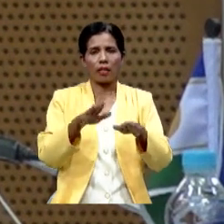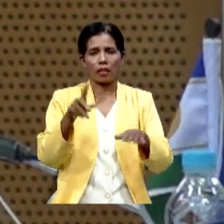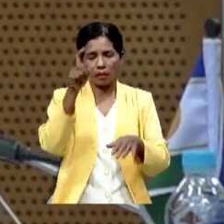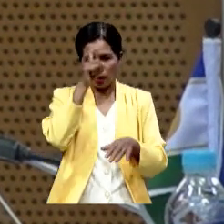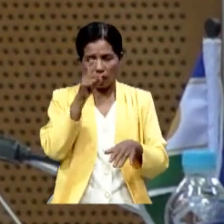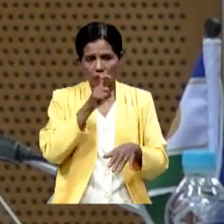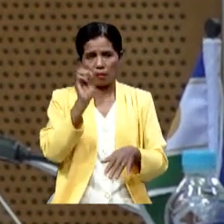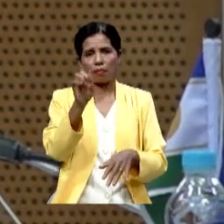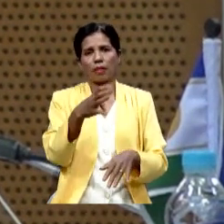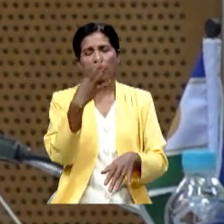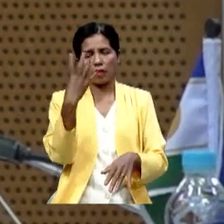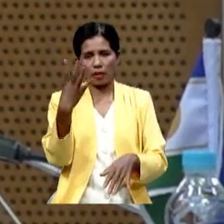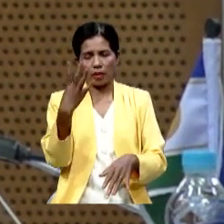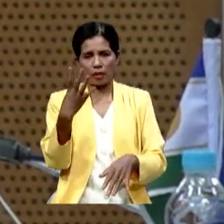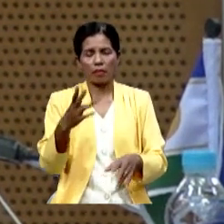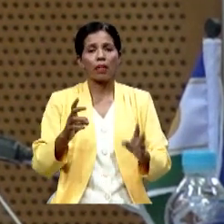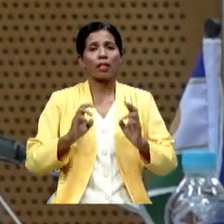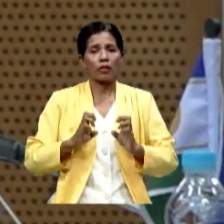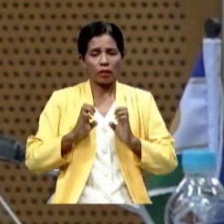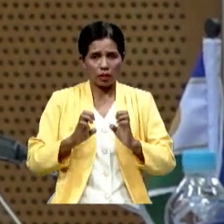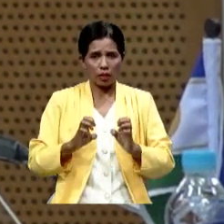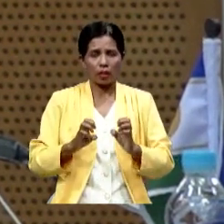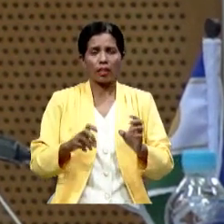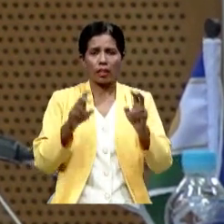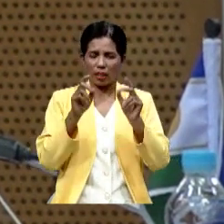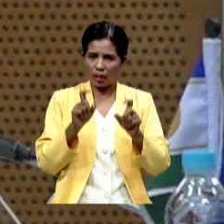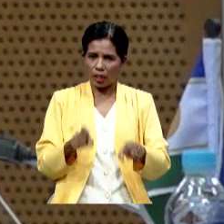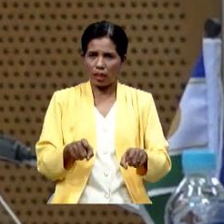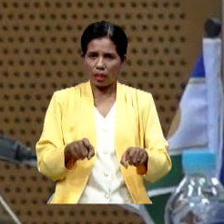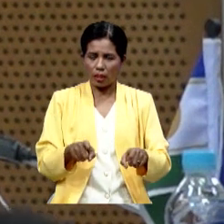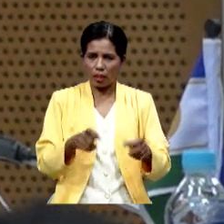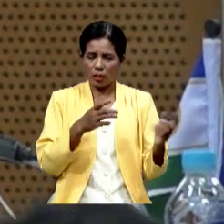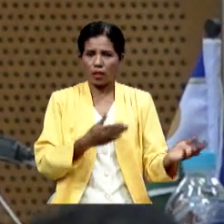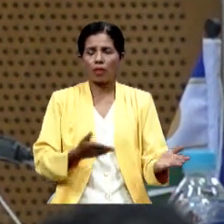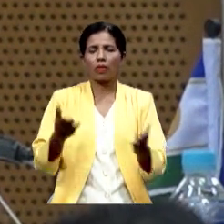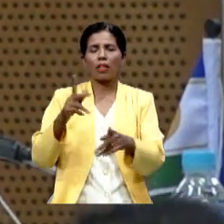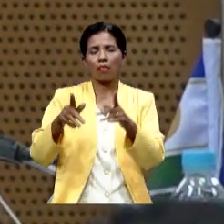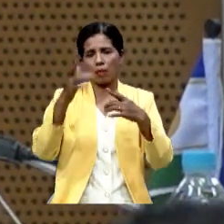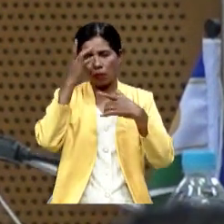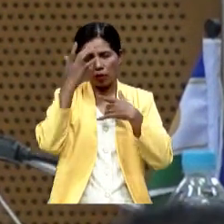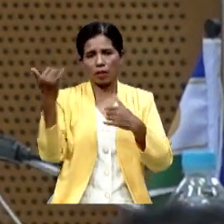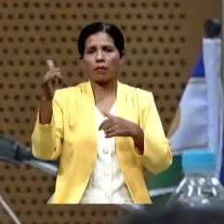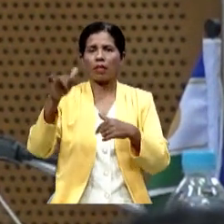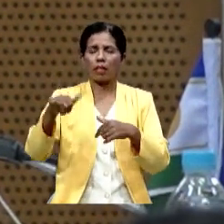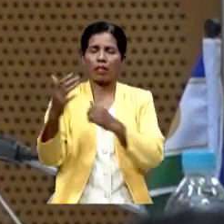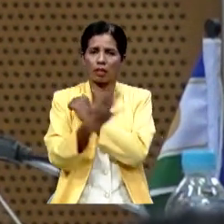anos. Nebema urgentemente tem que transferir paciente para Eliur, mas be